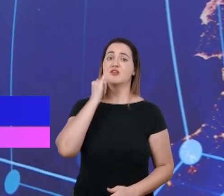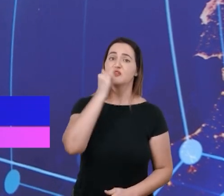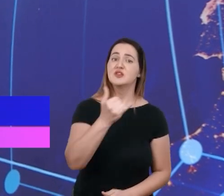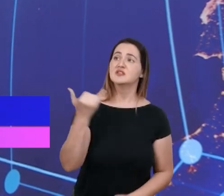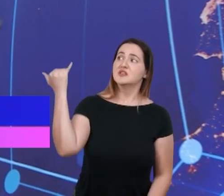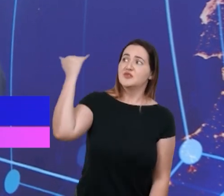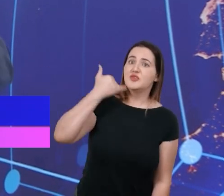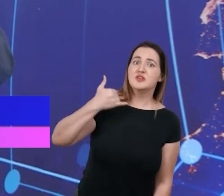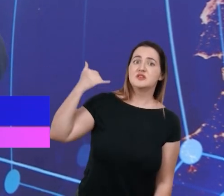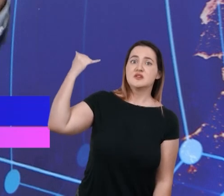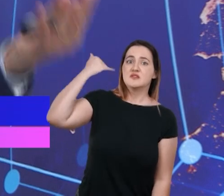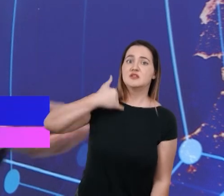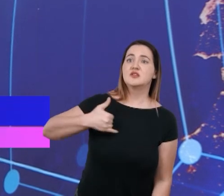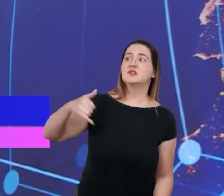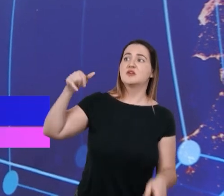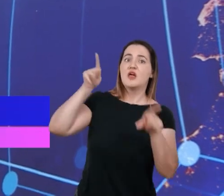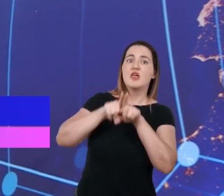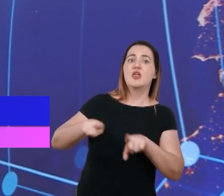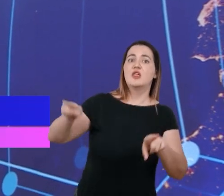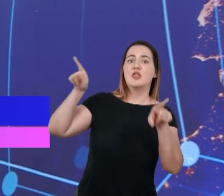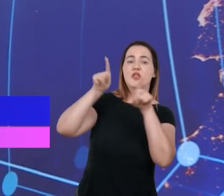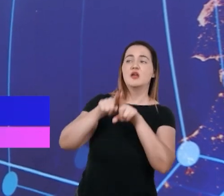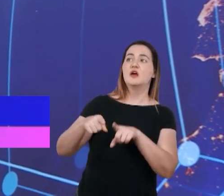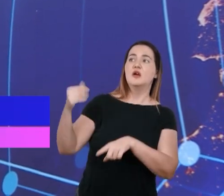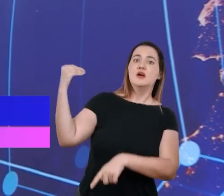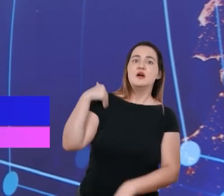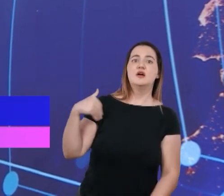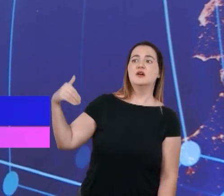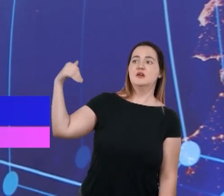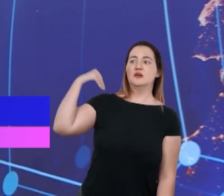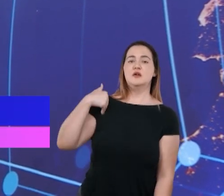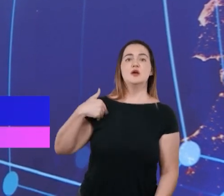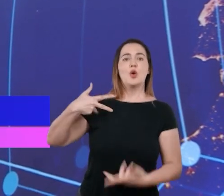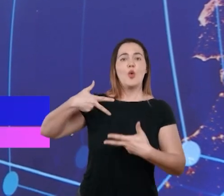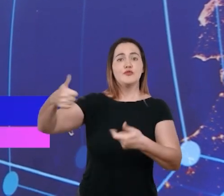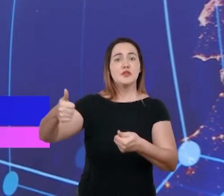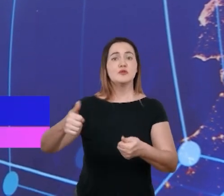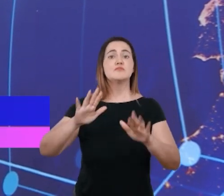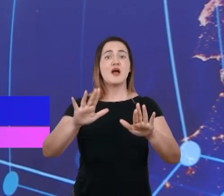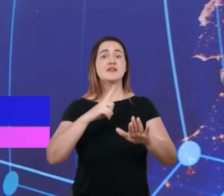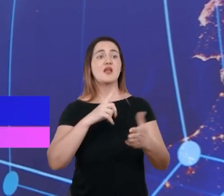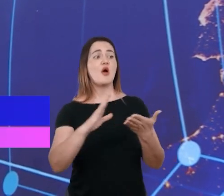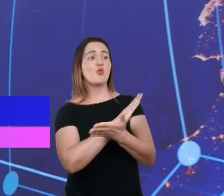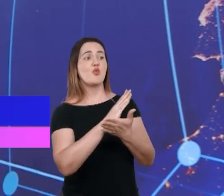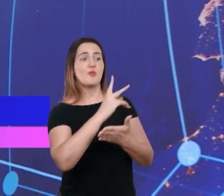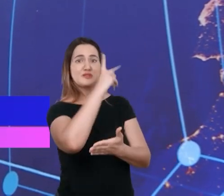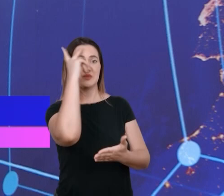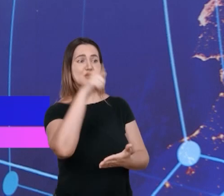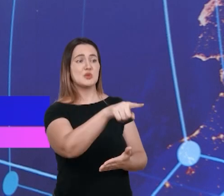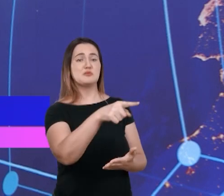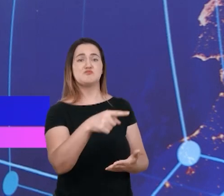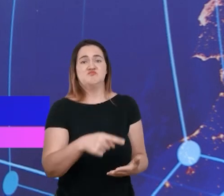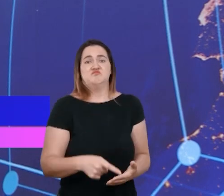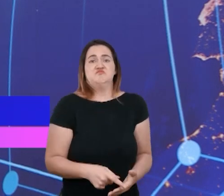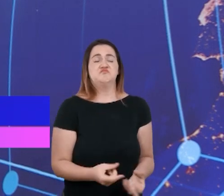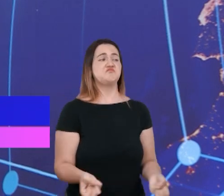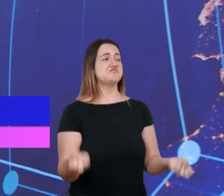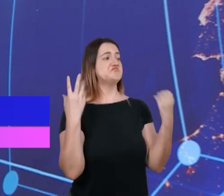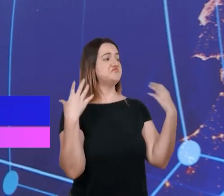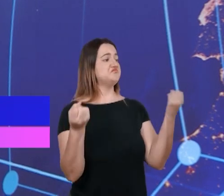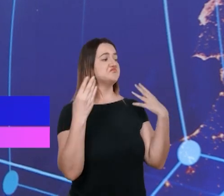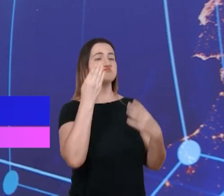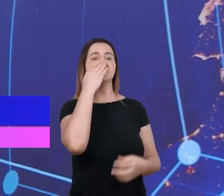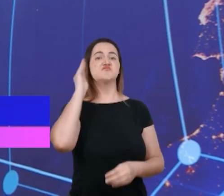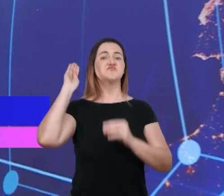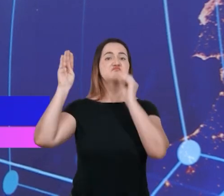muito tempo, ouvindo os diferentes pastores pregar aqui, e continuam duros, continuam indiferentes. Se você um dia pertenceu